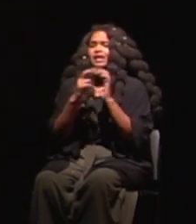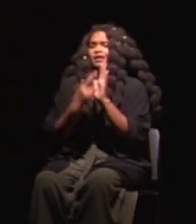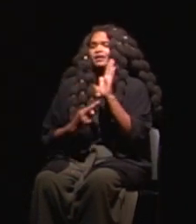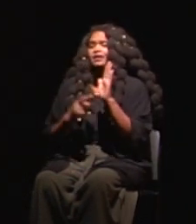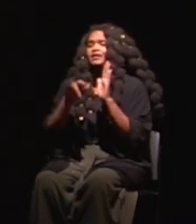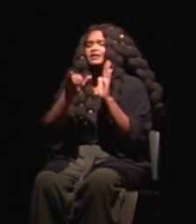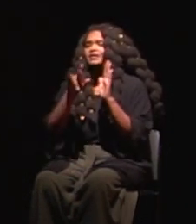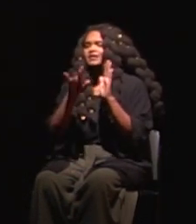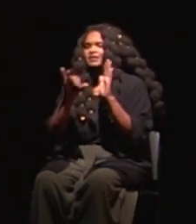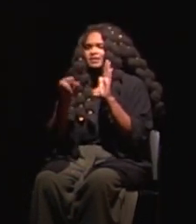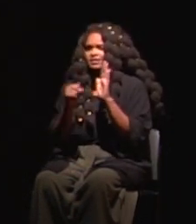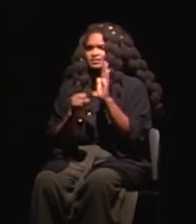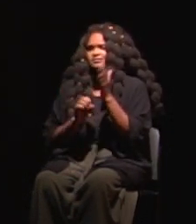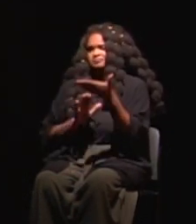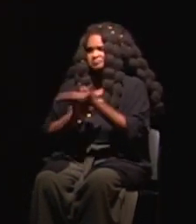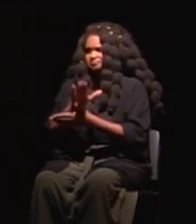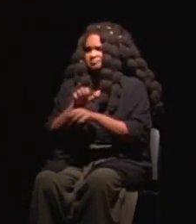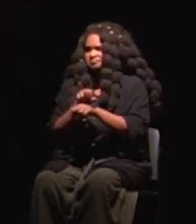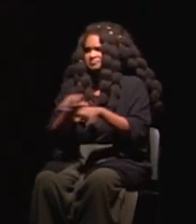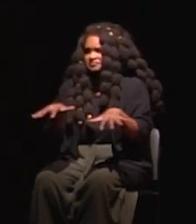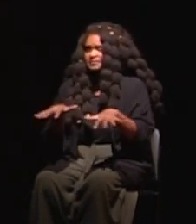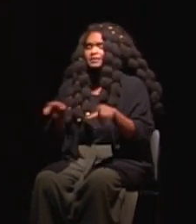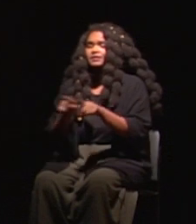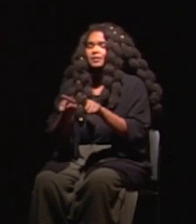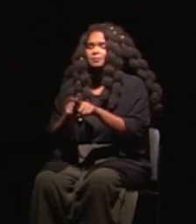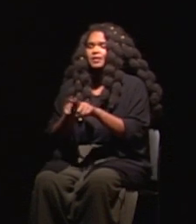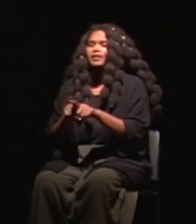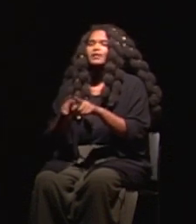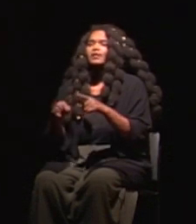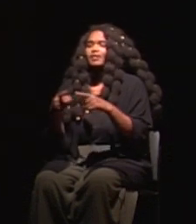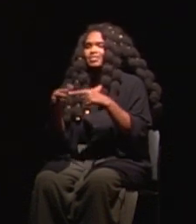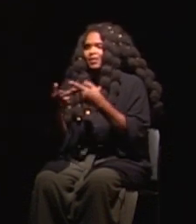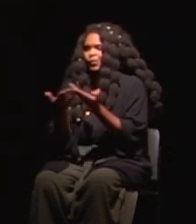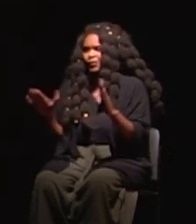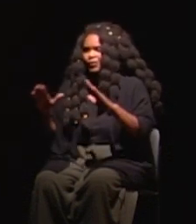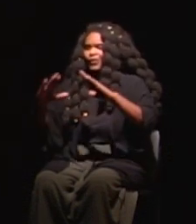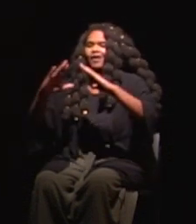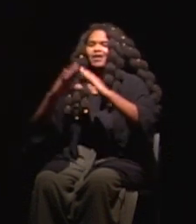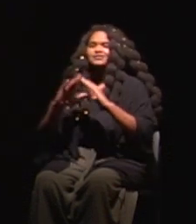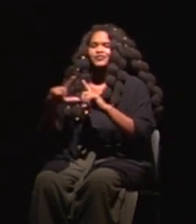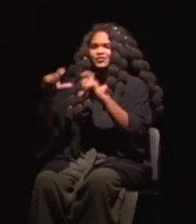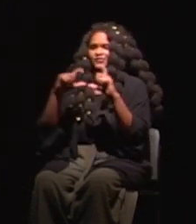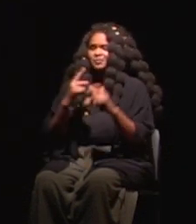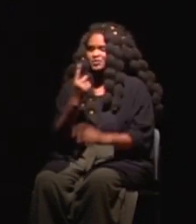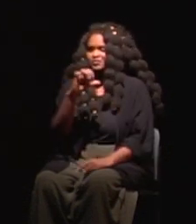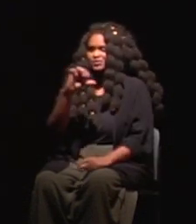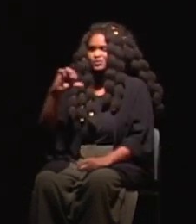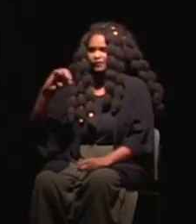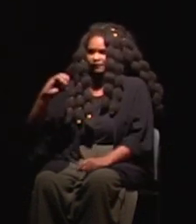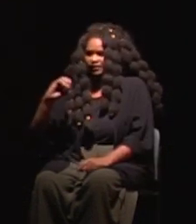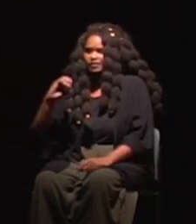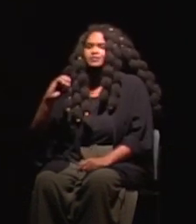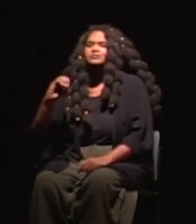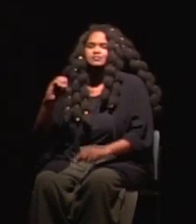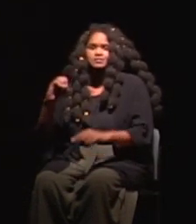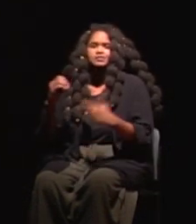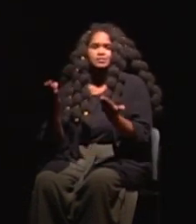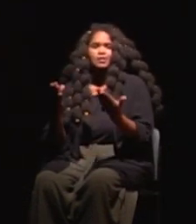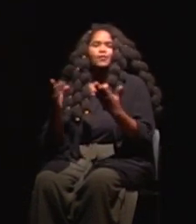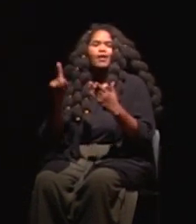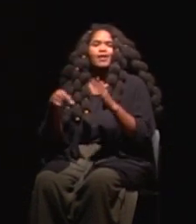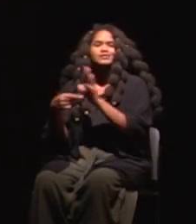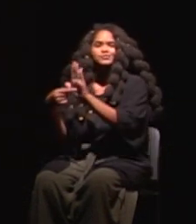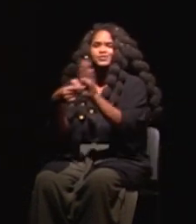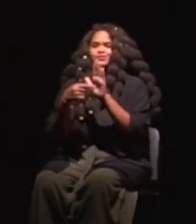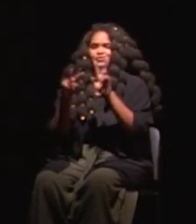Iris, e ela abriu, Stefania, quando inaugurou a Casa da Fotografia Fuji, em 1990, foi justamente com uma